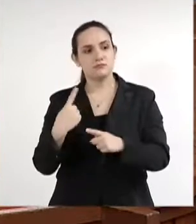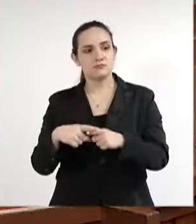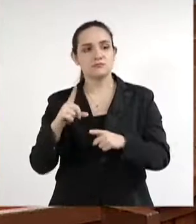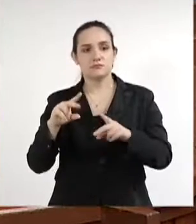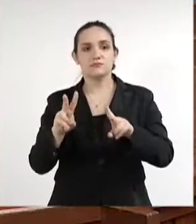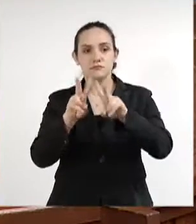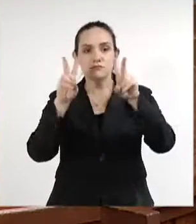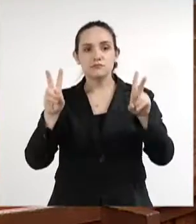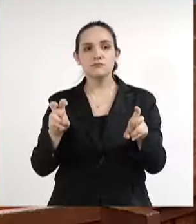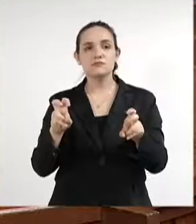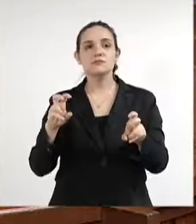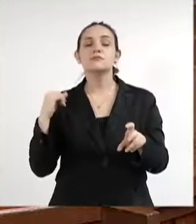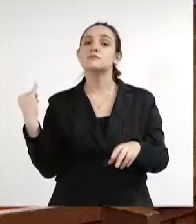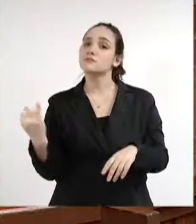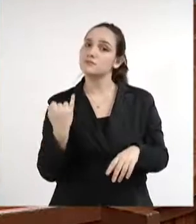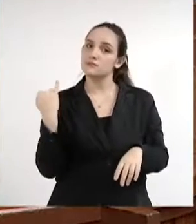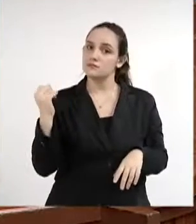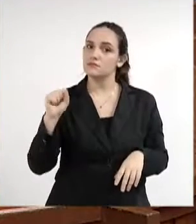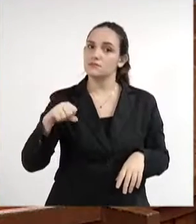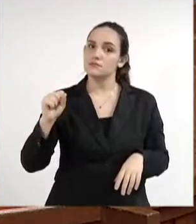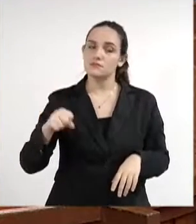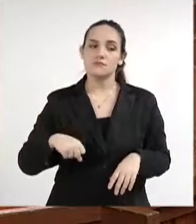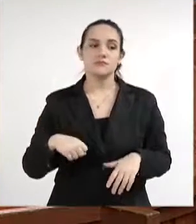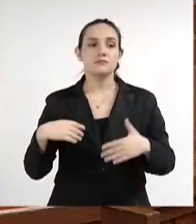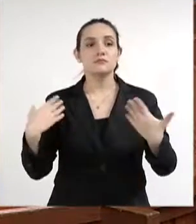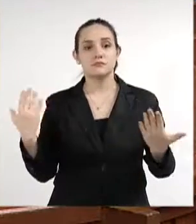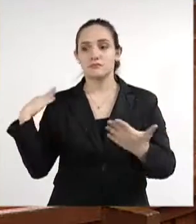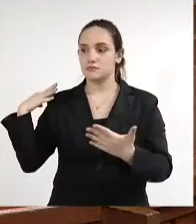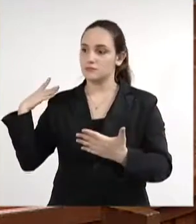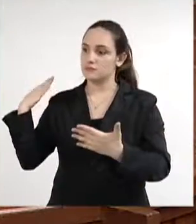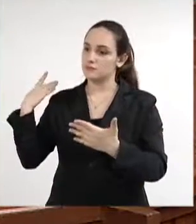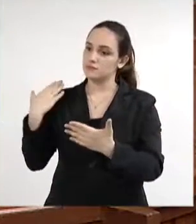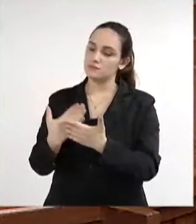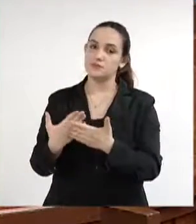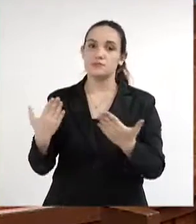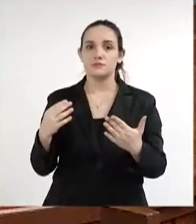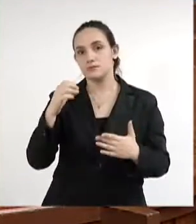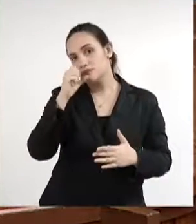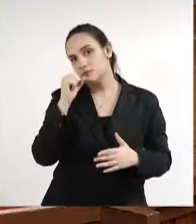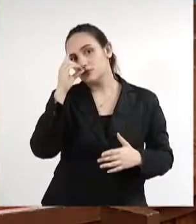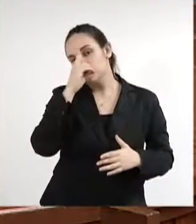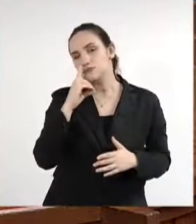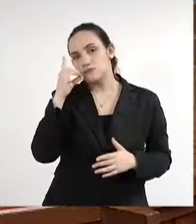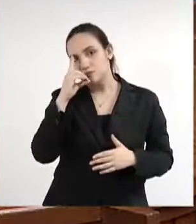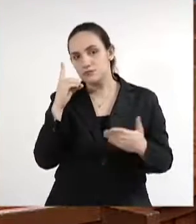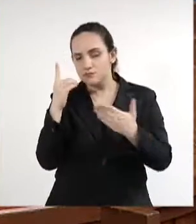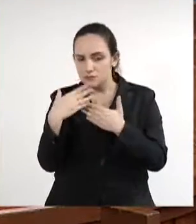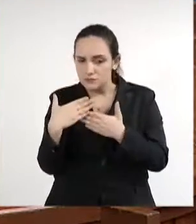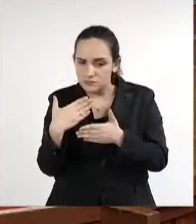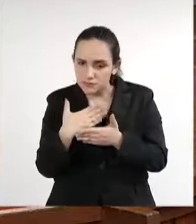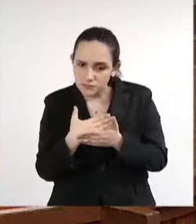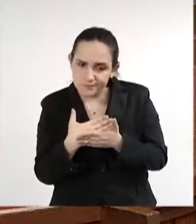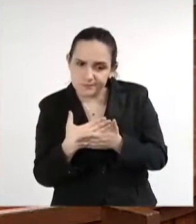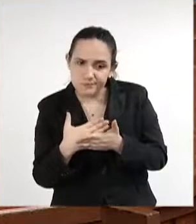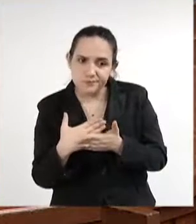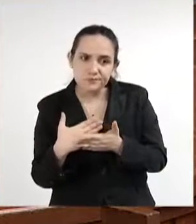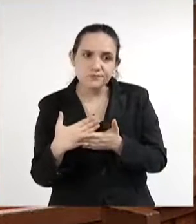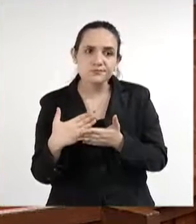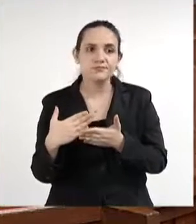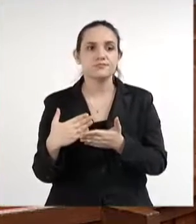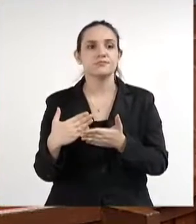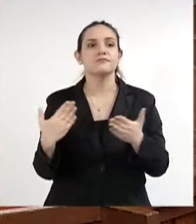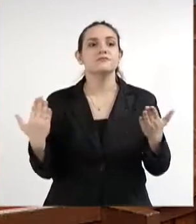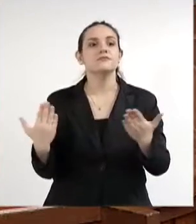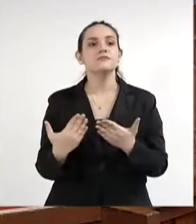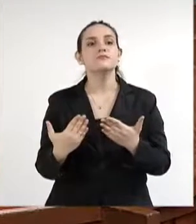extremamente importante. E, finalmente, agora, nesse final de semana, início desta semana, está